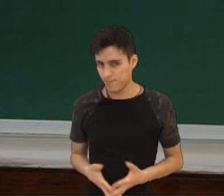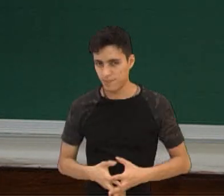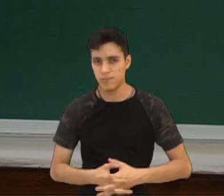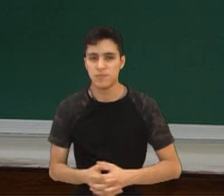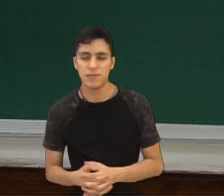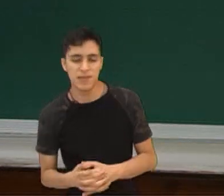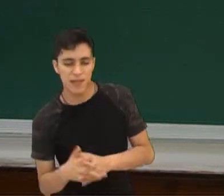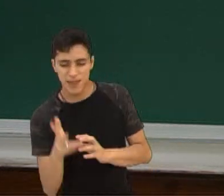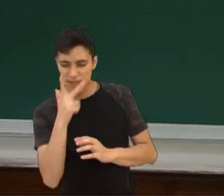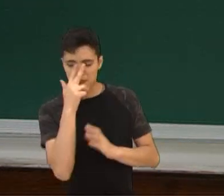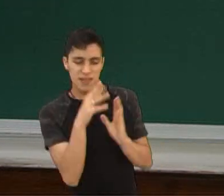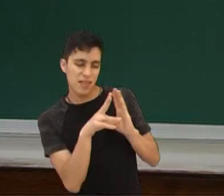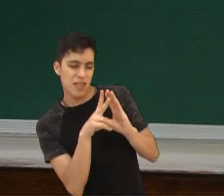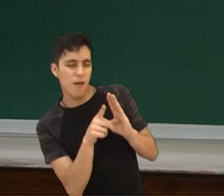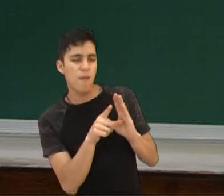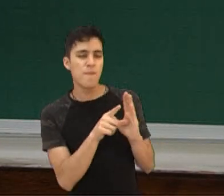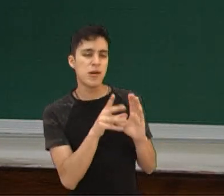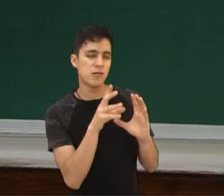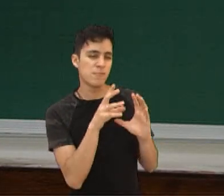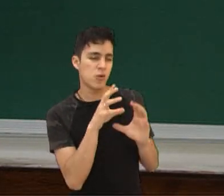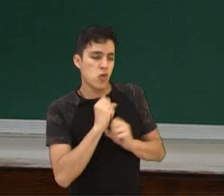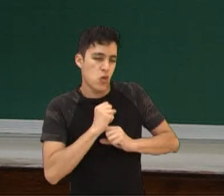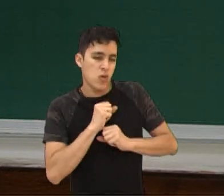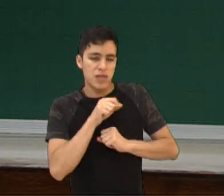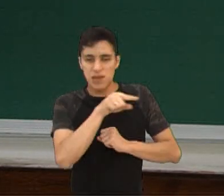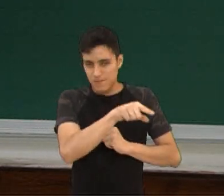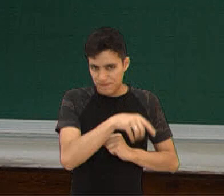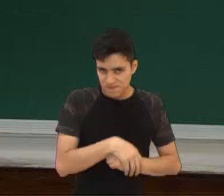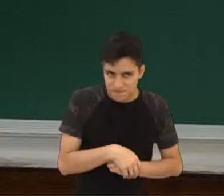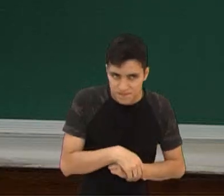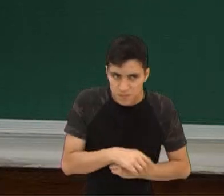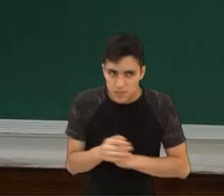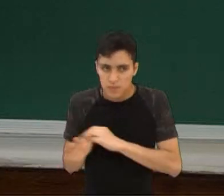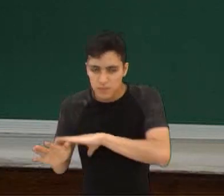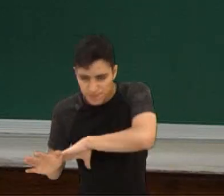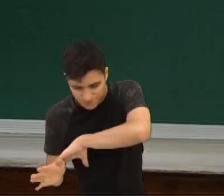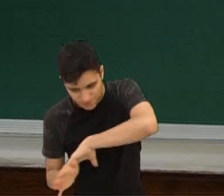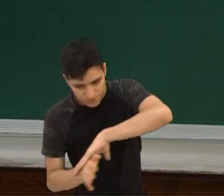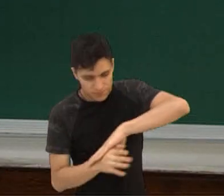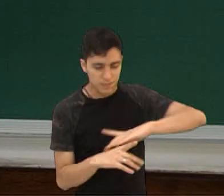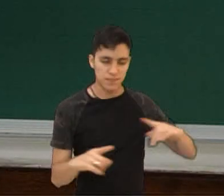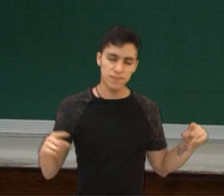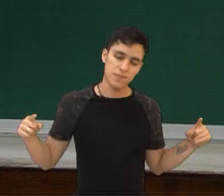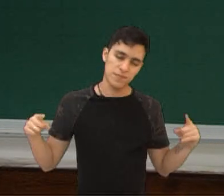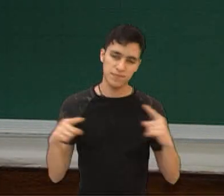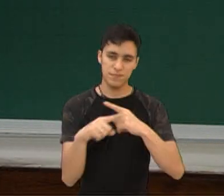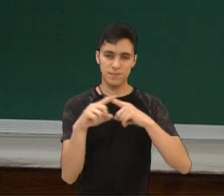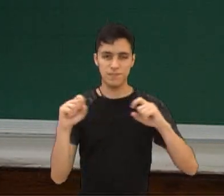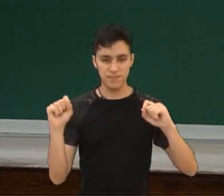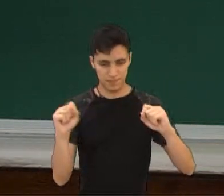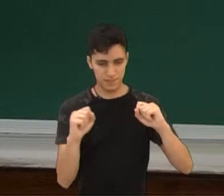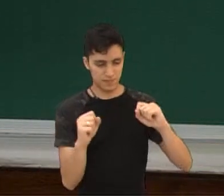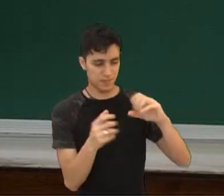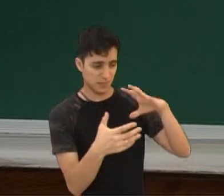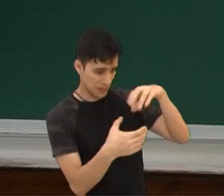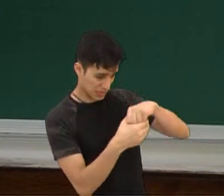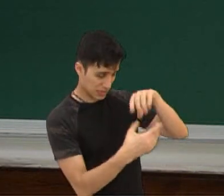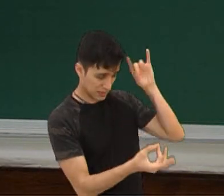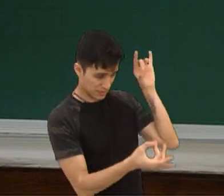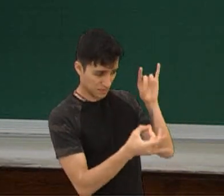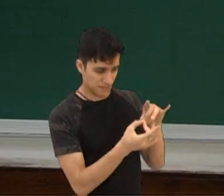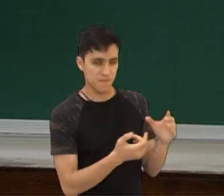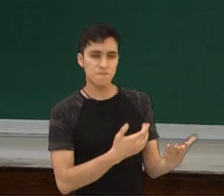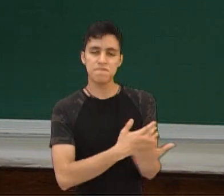está roubando os nutrientes de um outro organismo. E aqui ainda a competição, que pode ser competição intraespecífica. No caso aqui, a gente